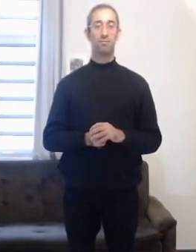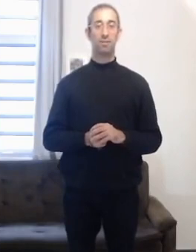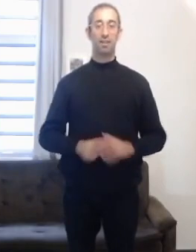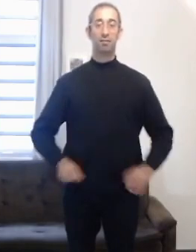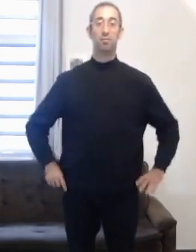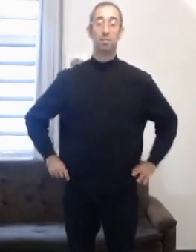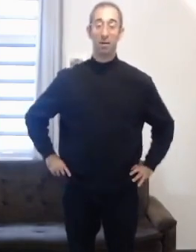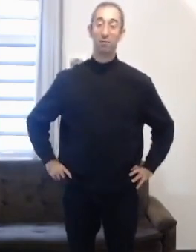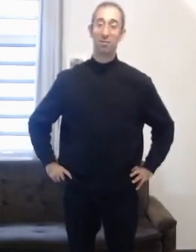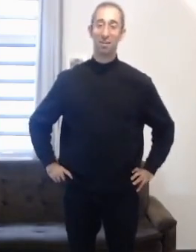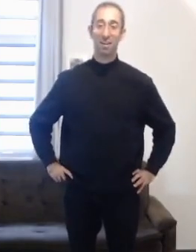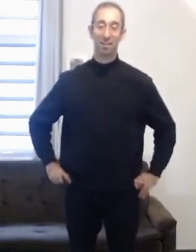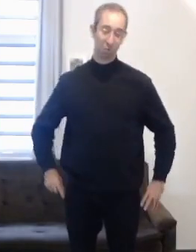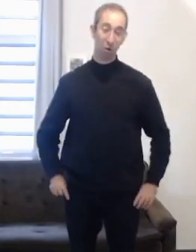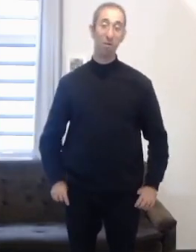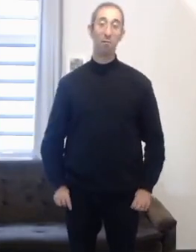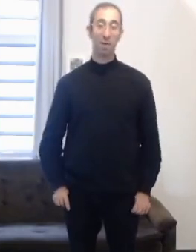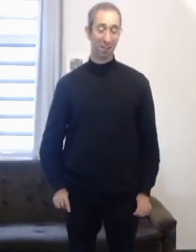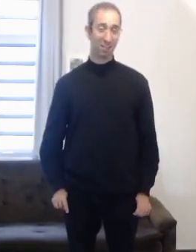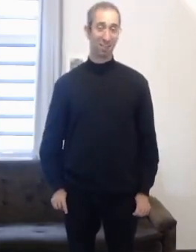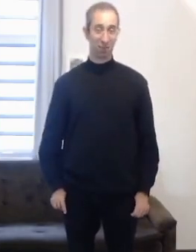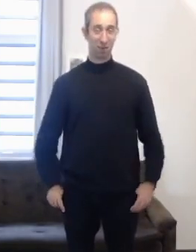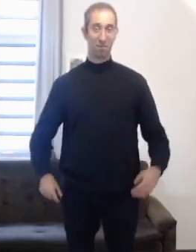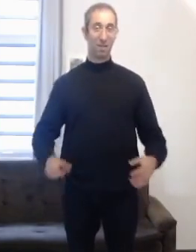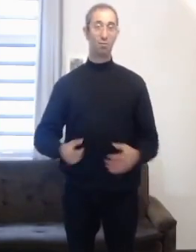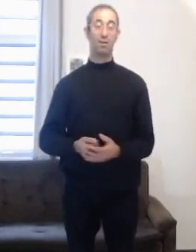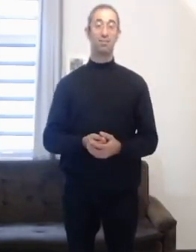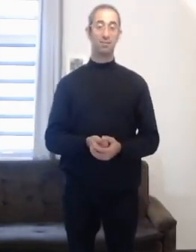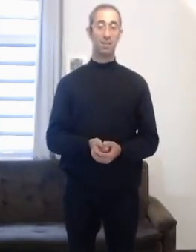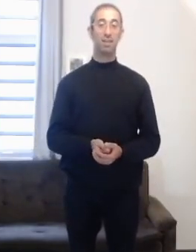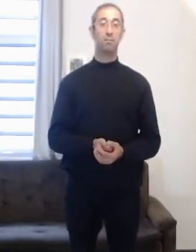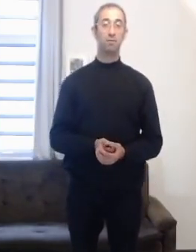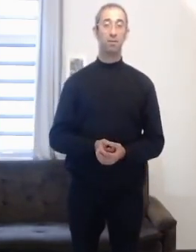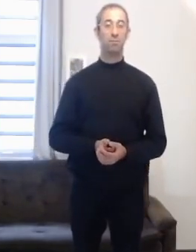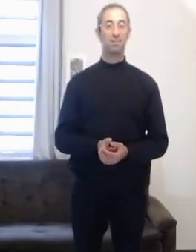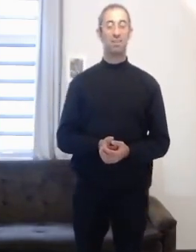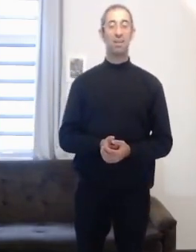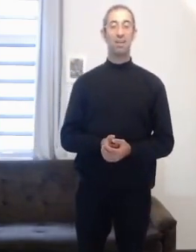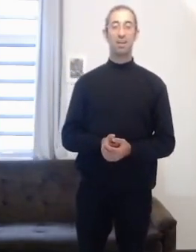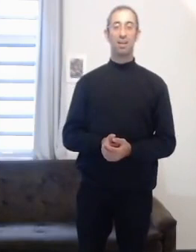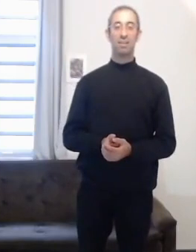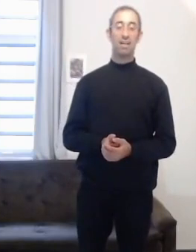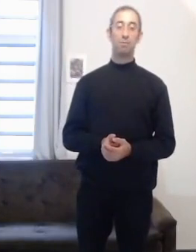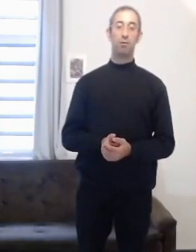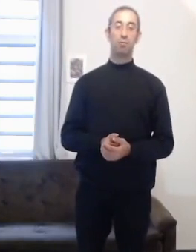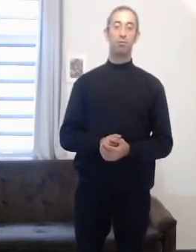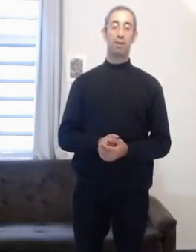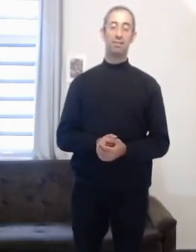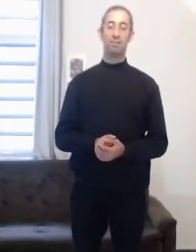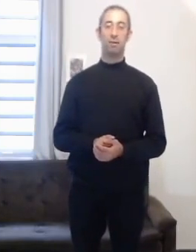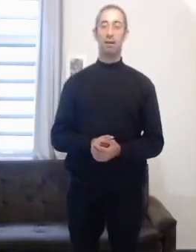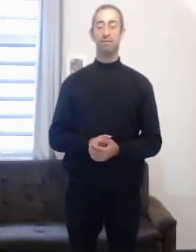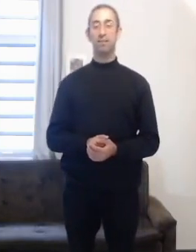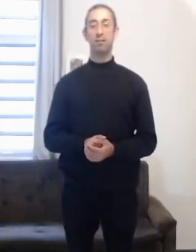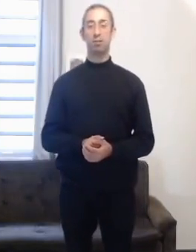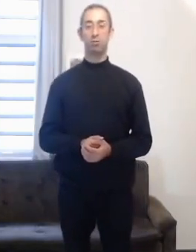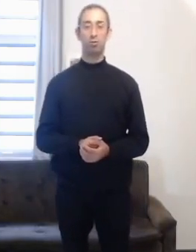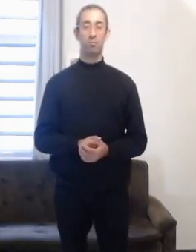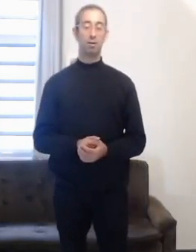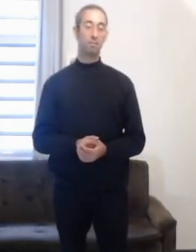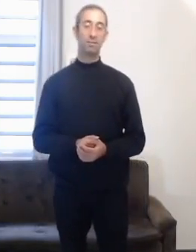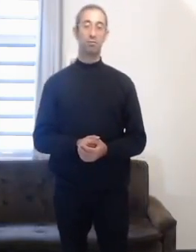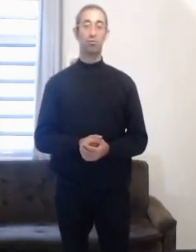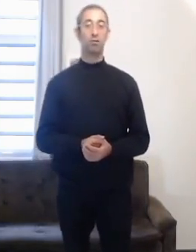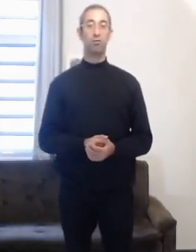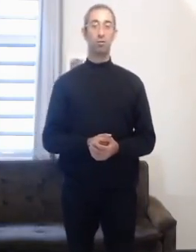hospital? É uma boa pergunta, né? Normalmente, se a gente fica bem doente, a gente vai querer ir para o hospital, mas quem sabe não é uma doença meio levinha,